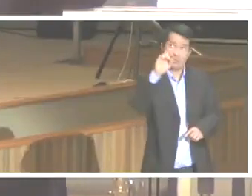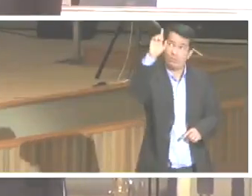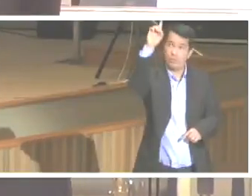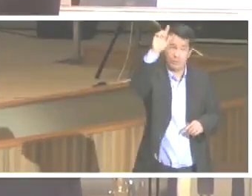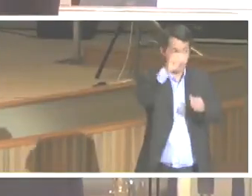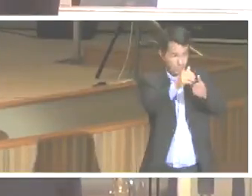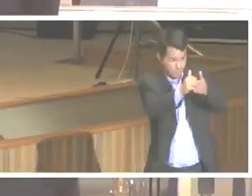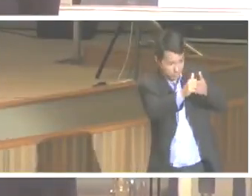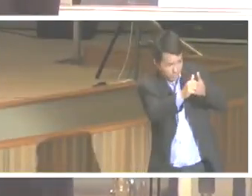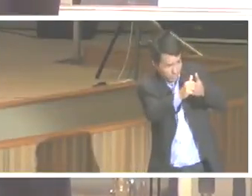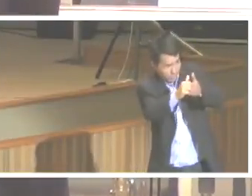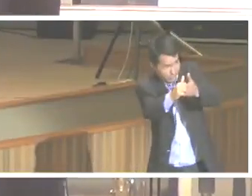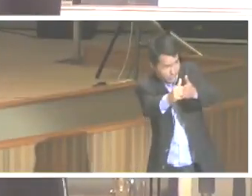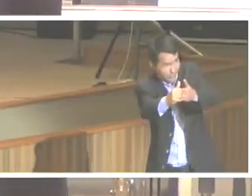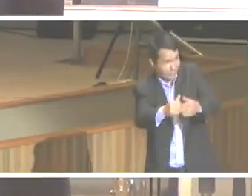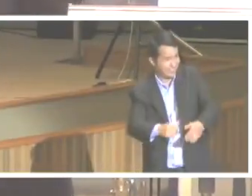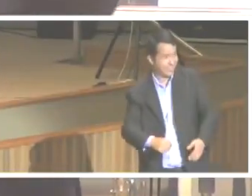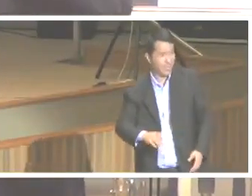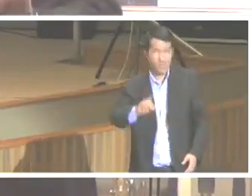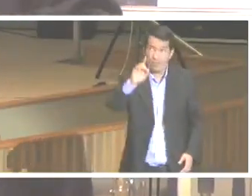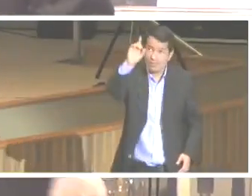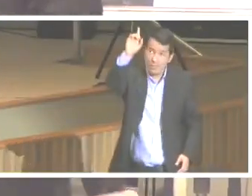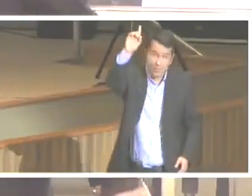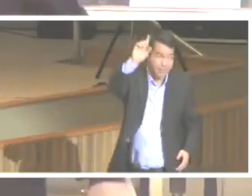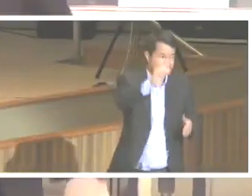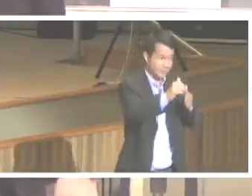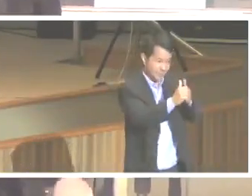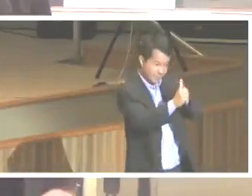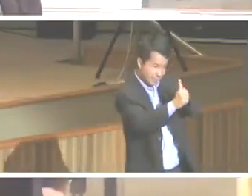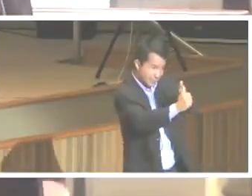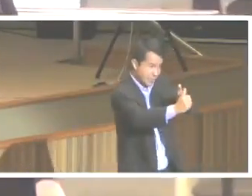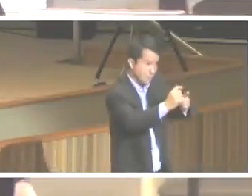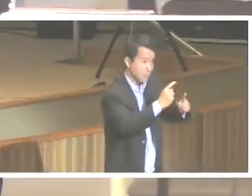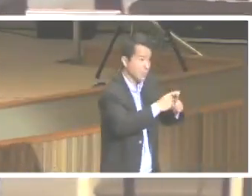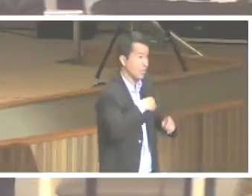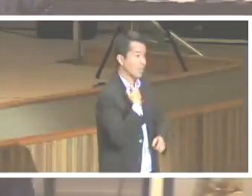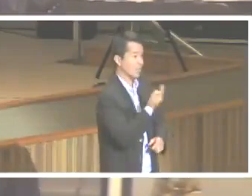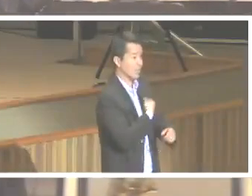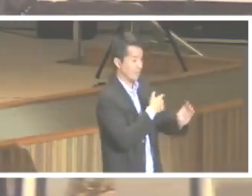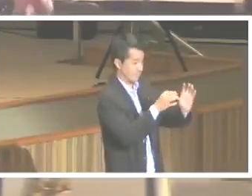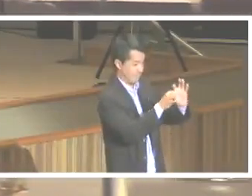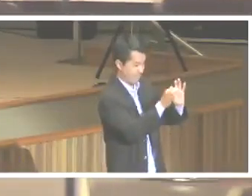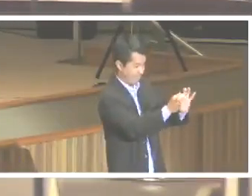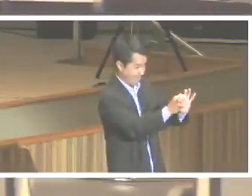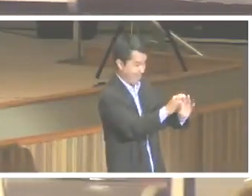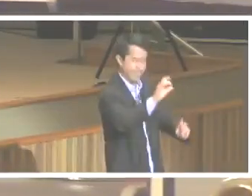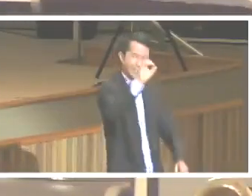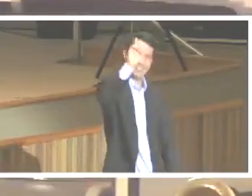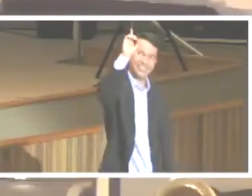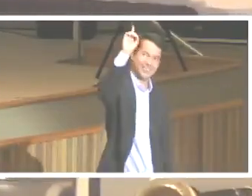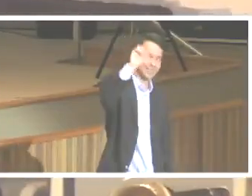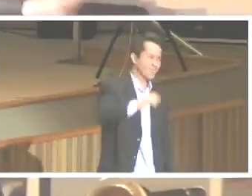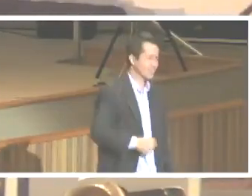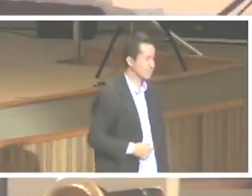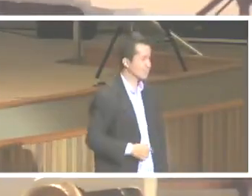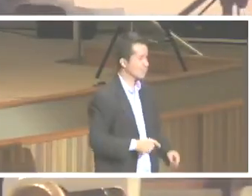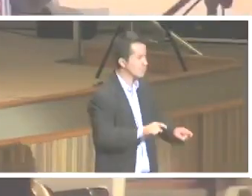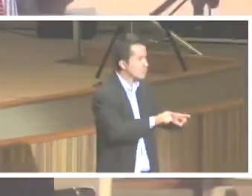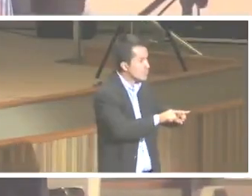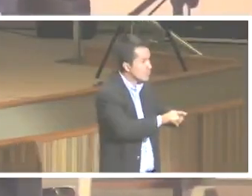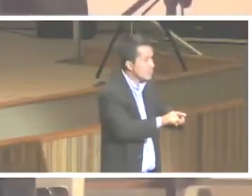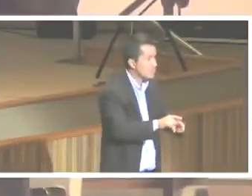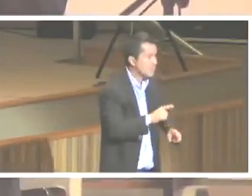espírito santo vai sempre na frente mas não para aí quando ela pensa olha o meu